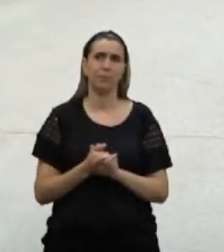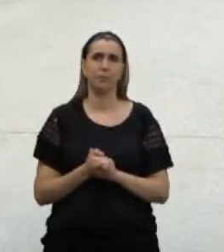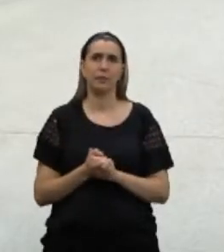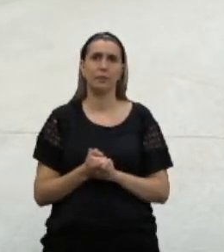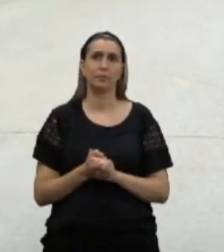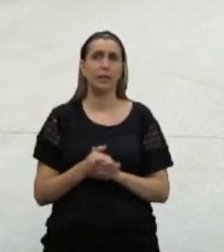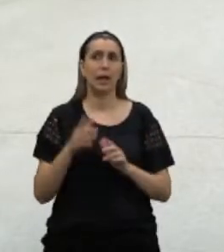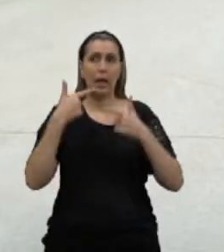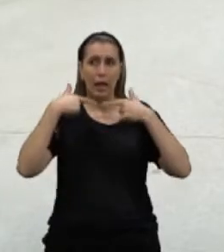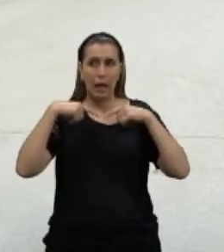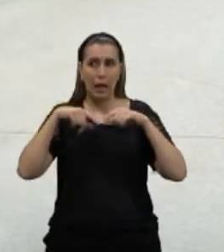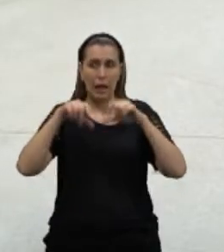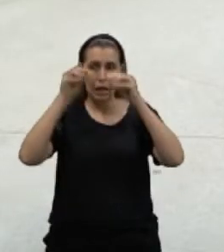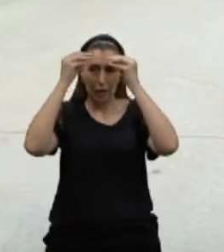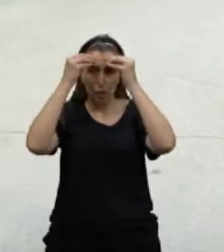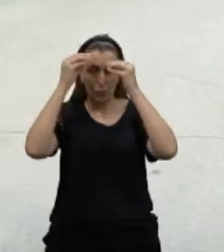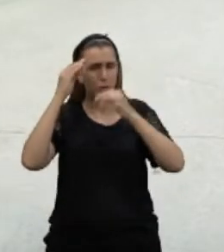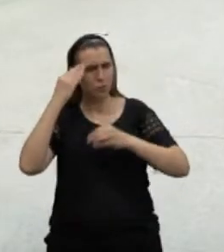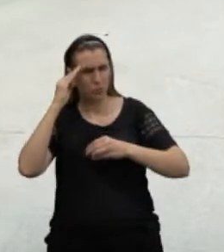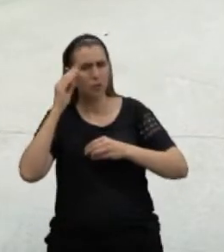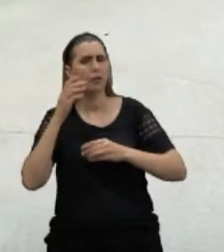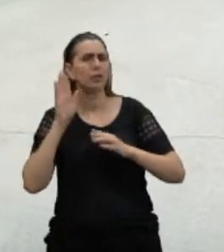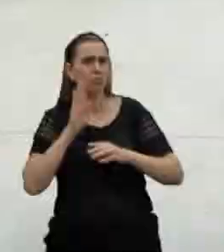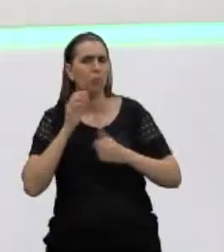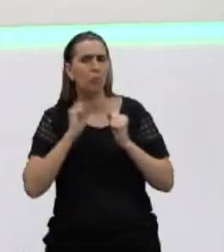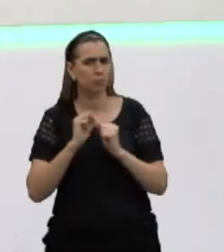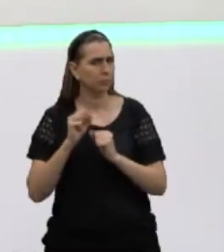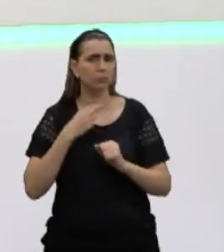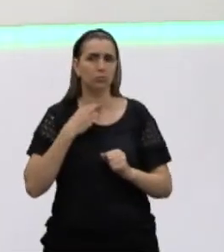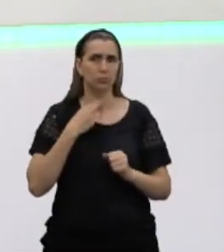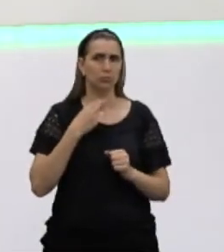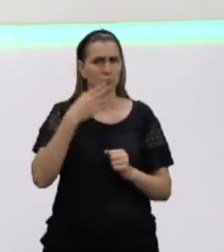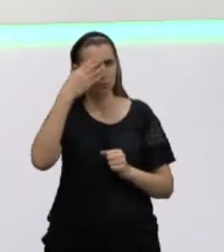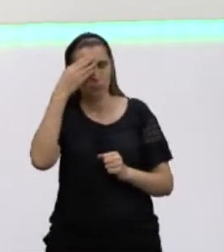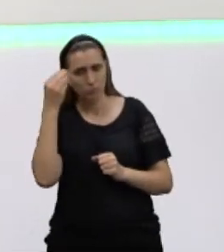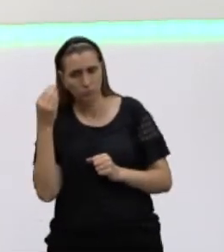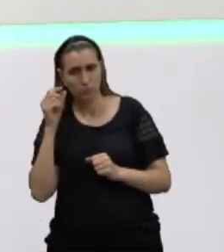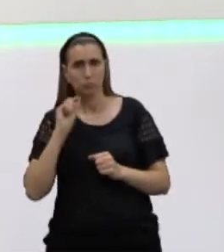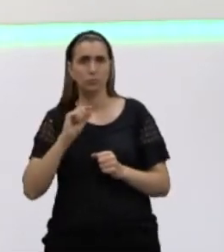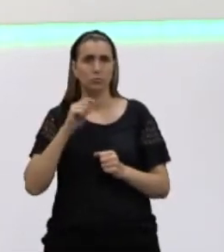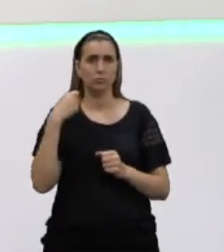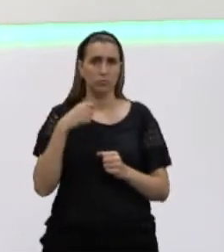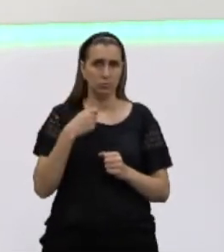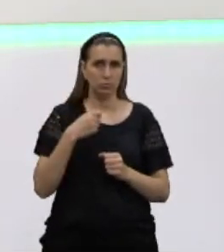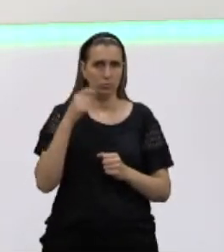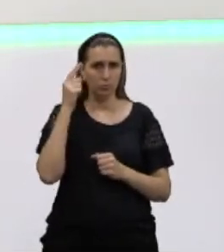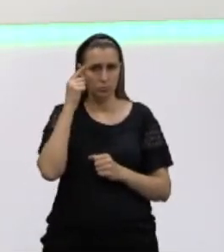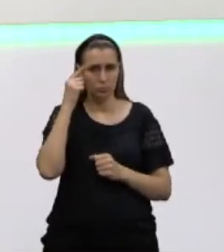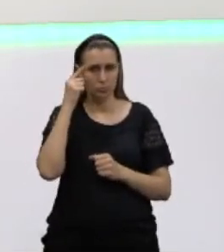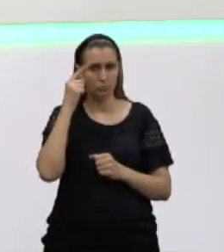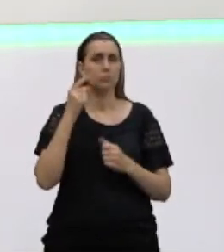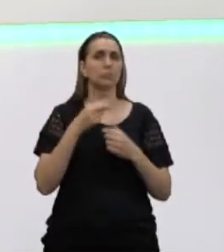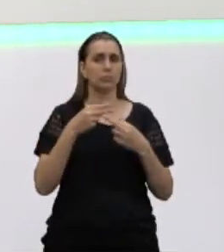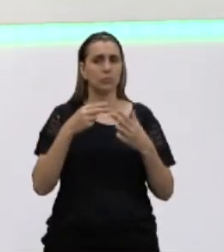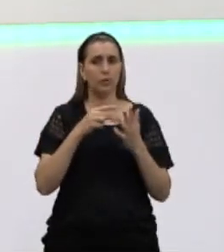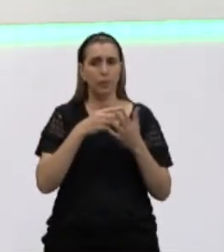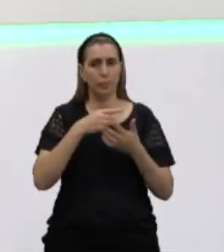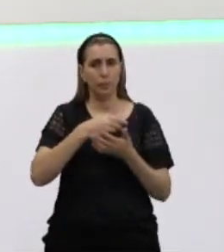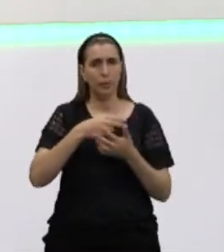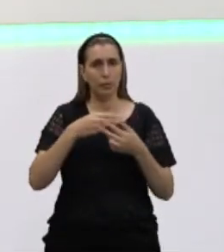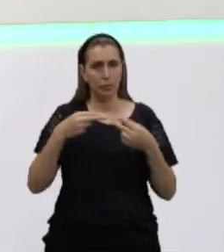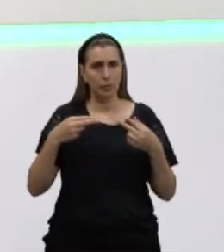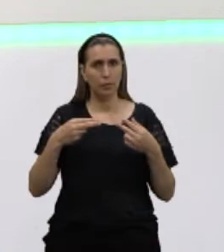né? A linguagem sendo compreensível, legal. A gente só não pode esquecer que é necessário que a gente pense essas questões e que a